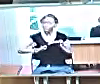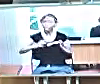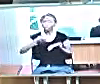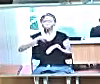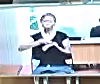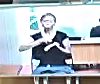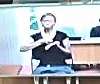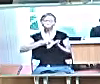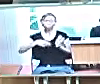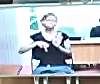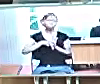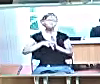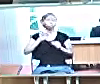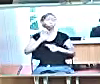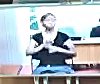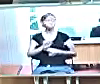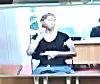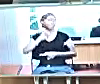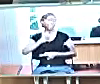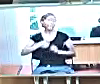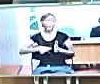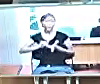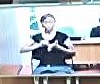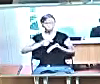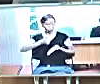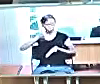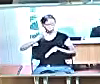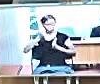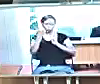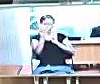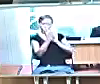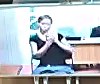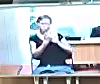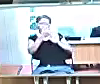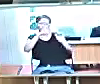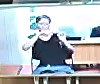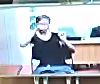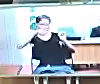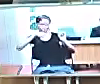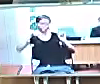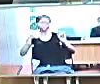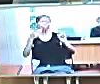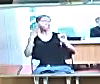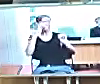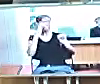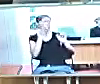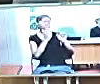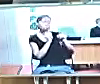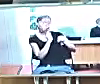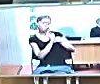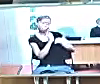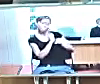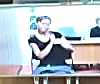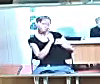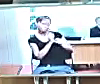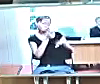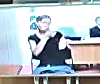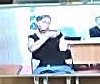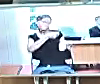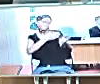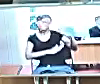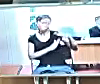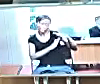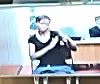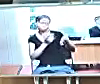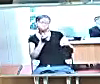estado a gente viu né naquele gráfico inicial que um tempo que a gente ficou sem pagar já deu um fôlego nem no fechamento da das